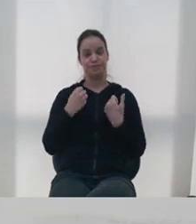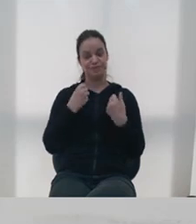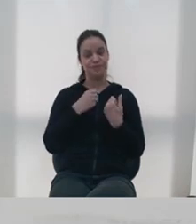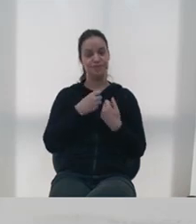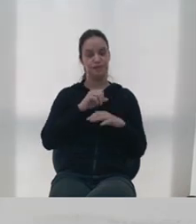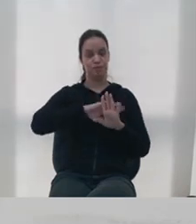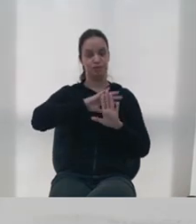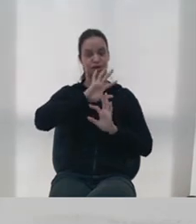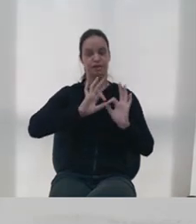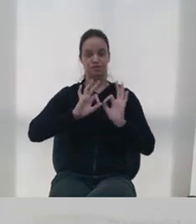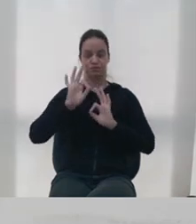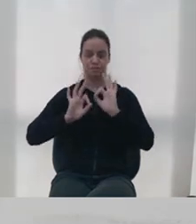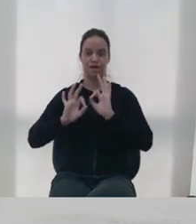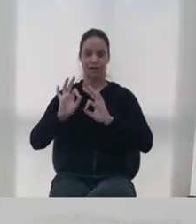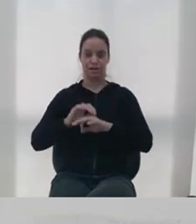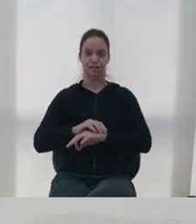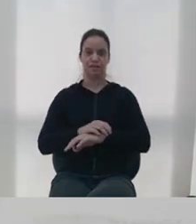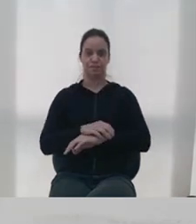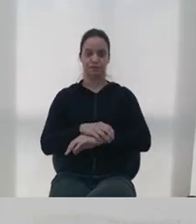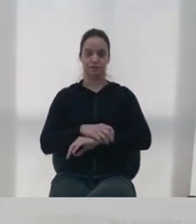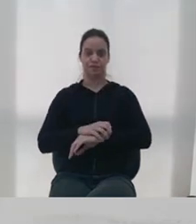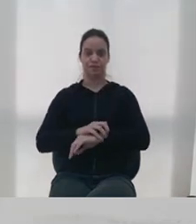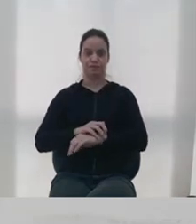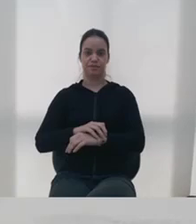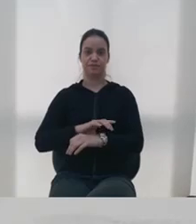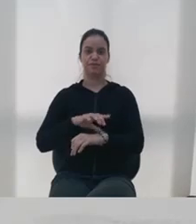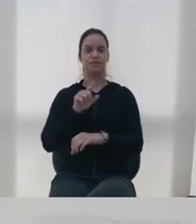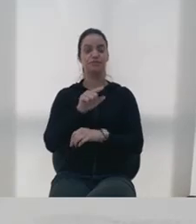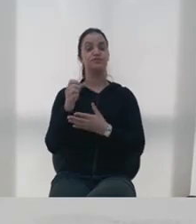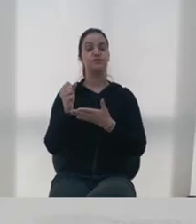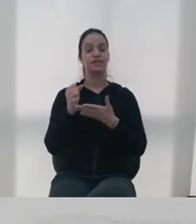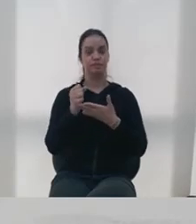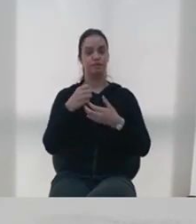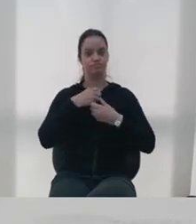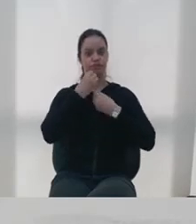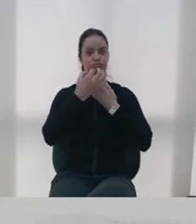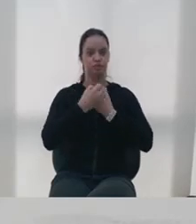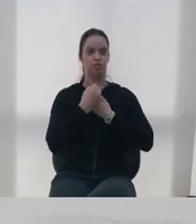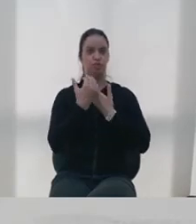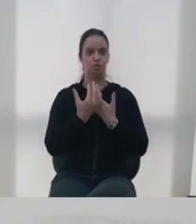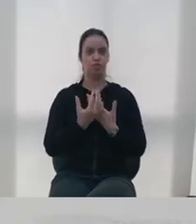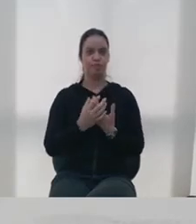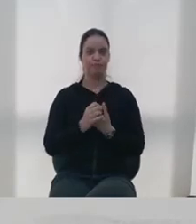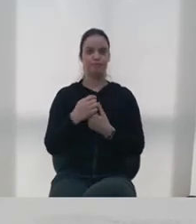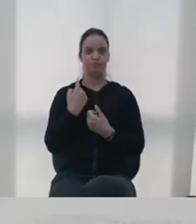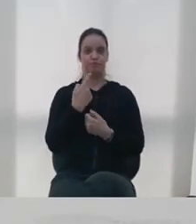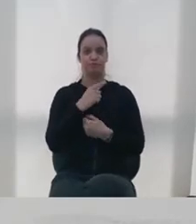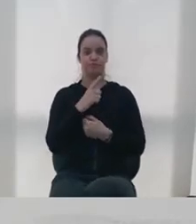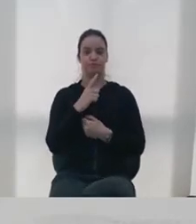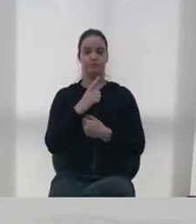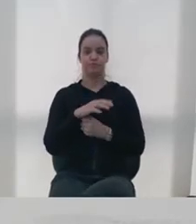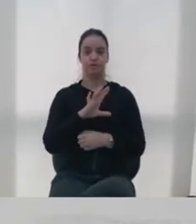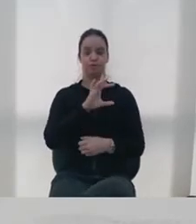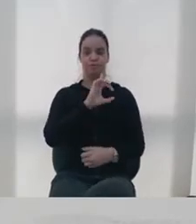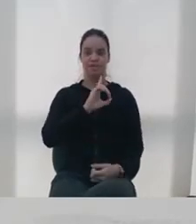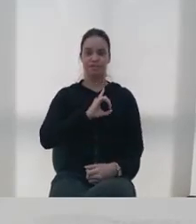do nosso atendimento, tendo em vista aqui, como bem Vossa Excelência trouxe, Vossa Senhoria trouxe, nós temos uma defensoria